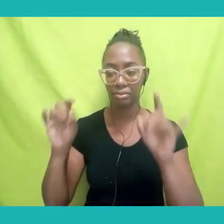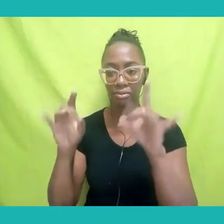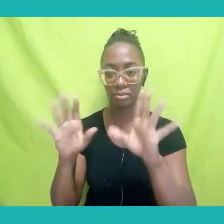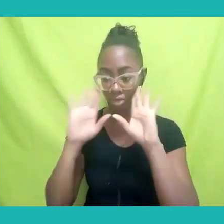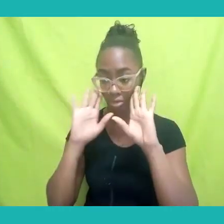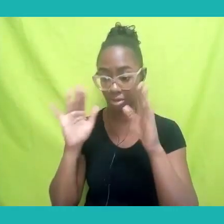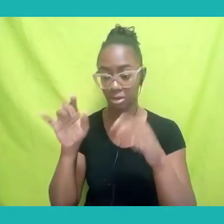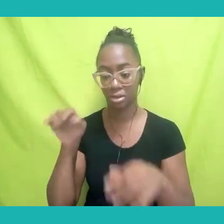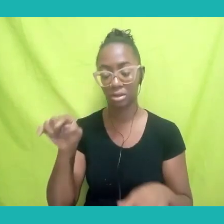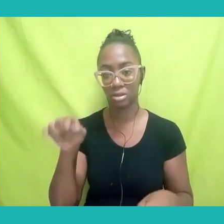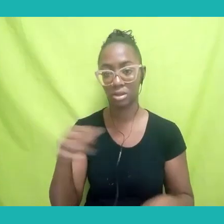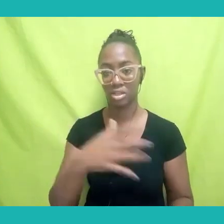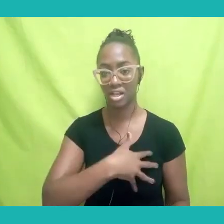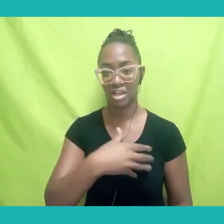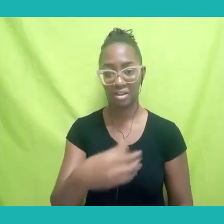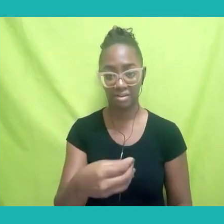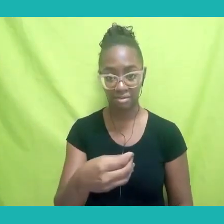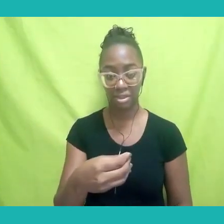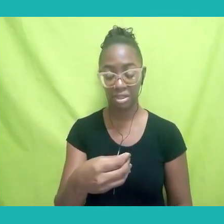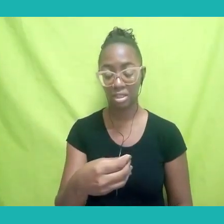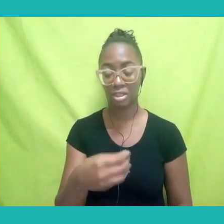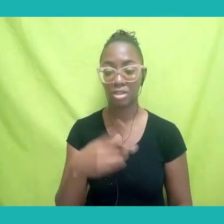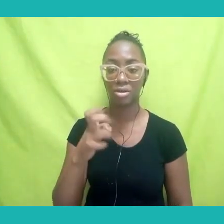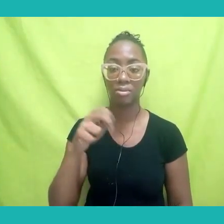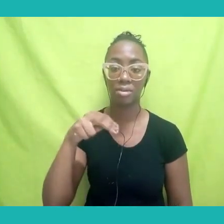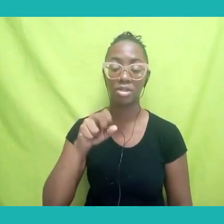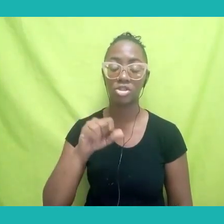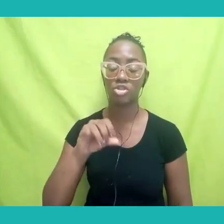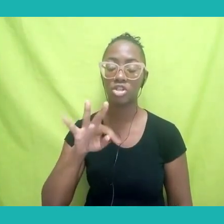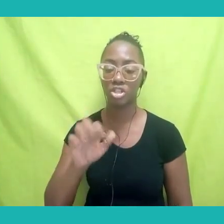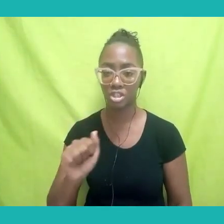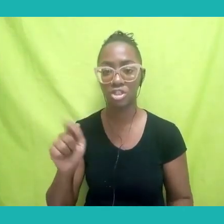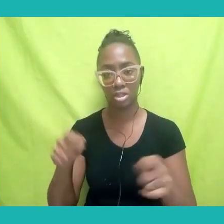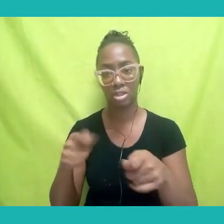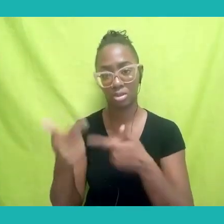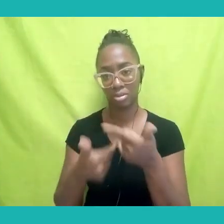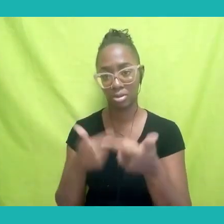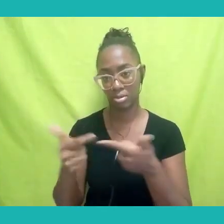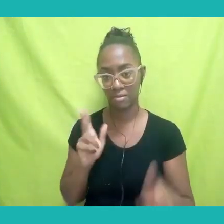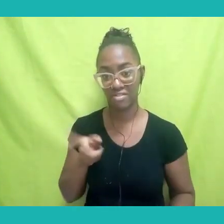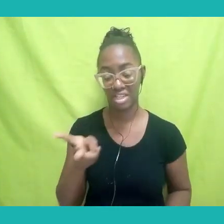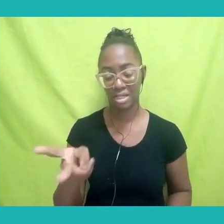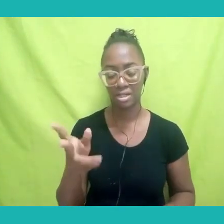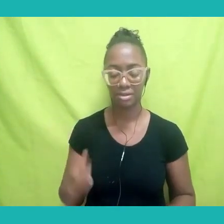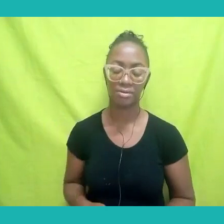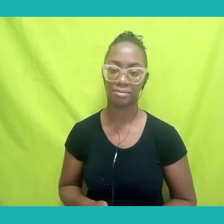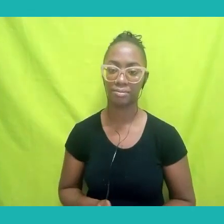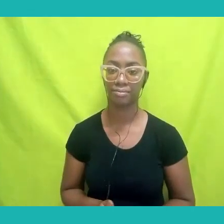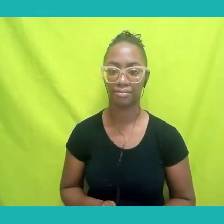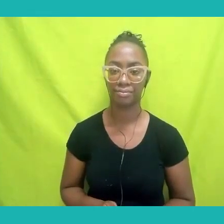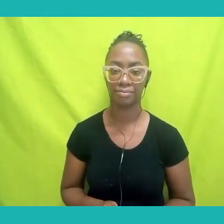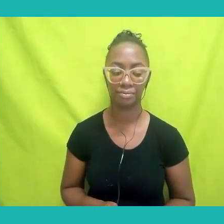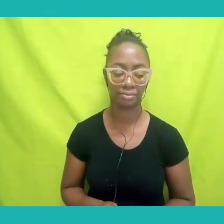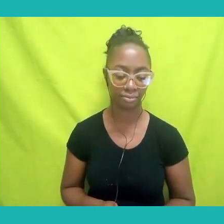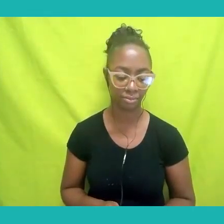destinada às filhas não inválidas pensionistas vitalícias. Tá? E ainda,